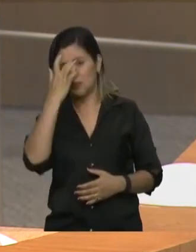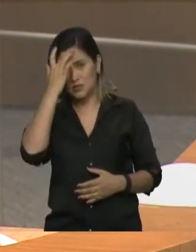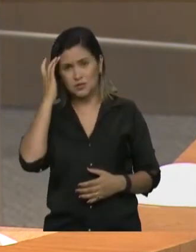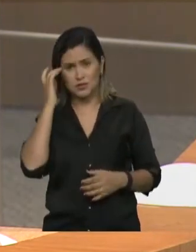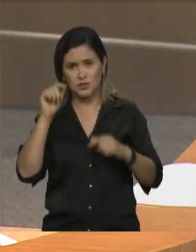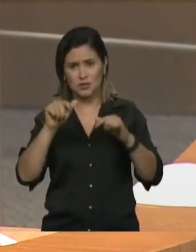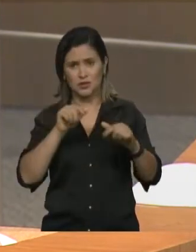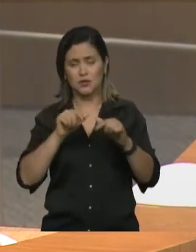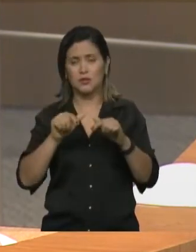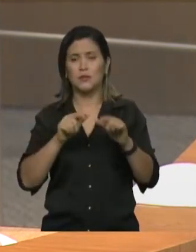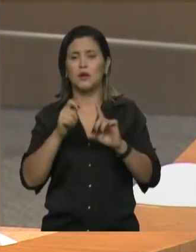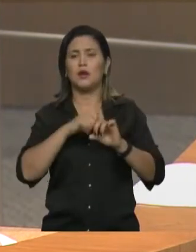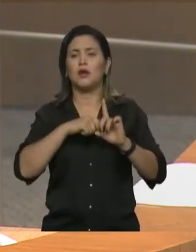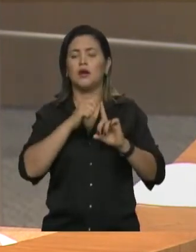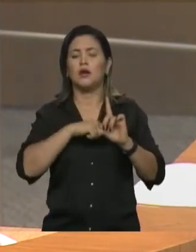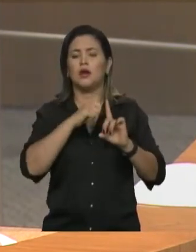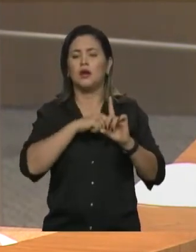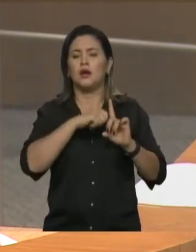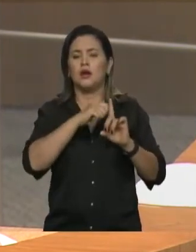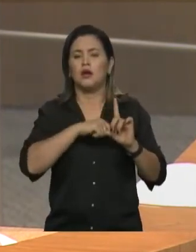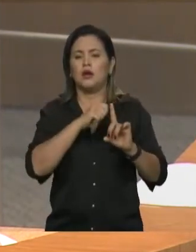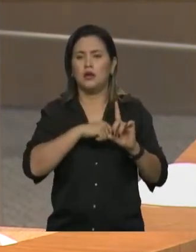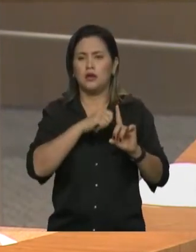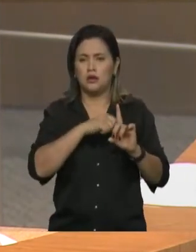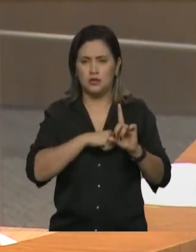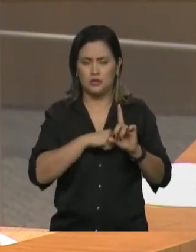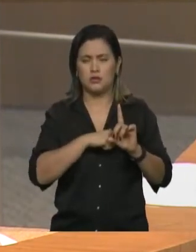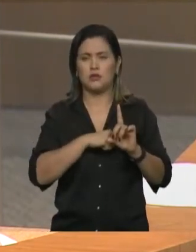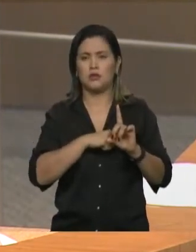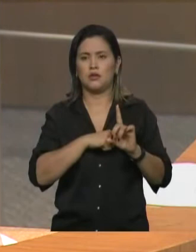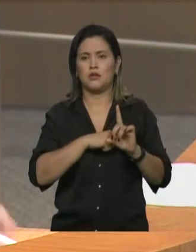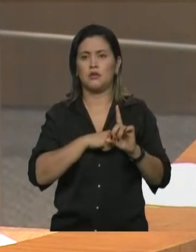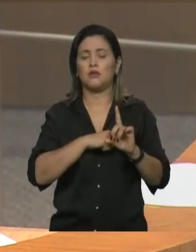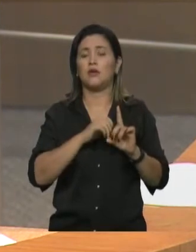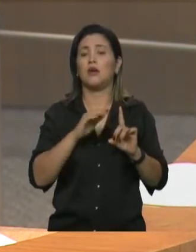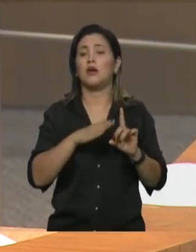contribuir apenas com 7,5%. Ou seja,